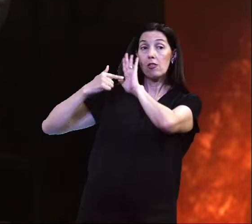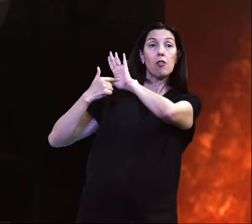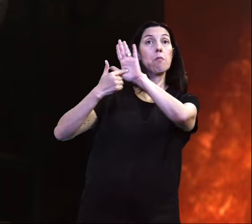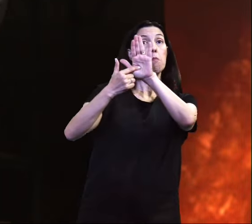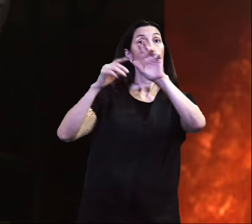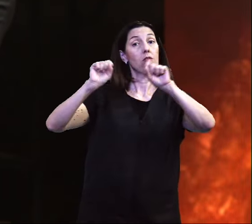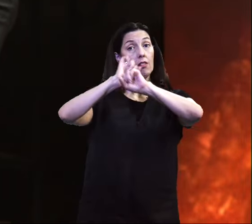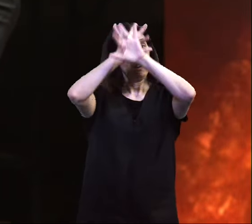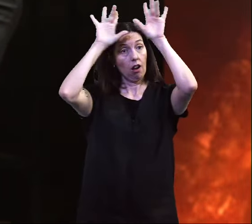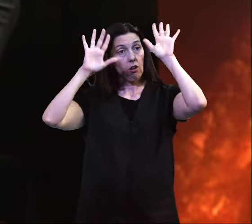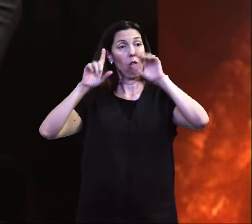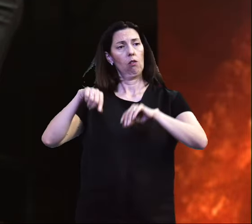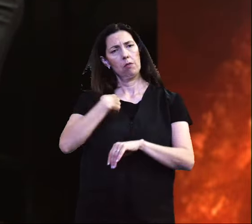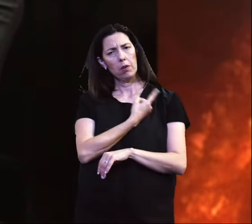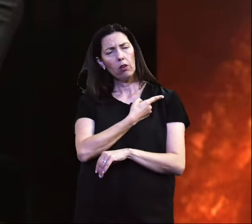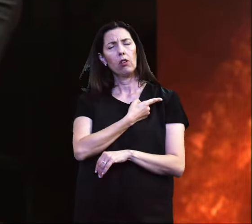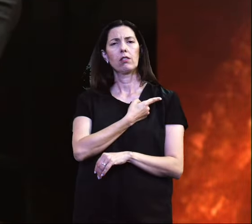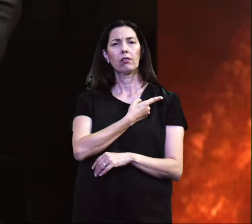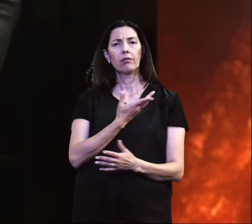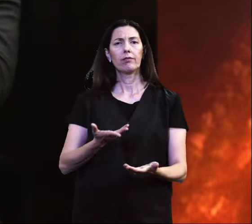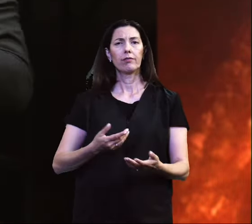sua glória para nós.